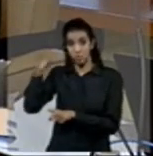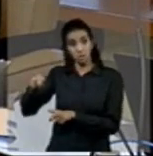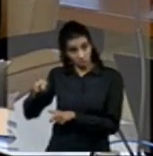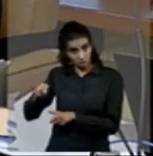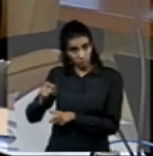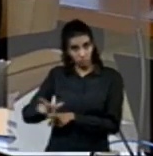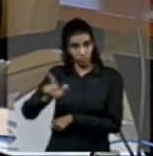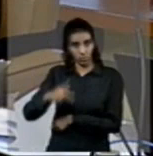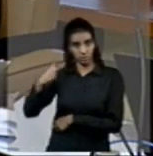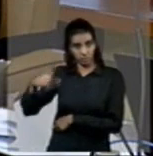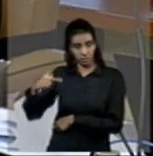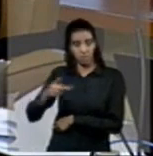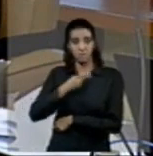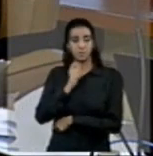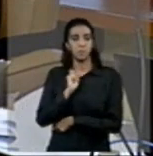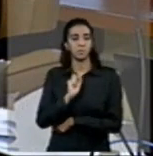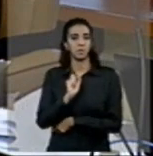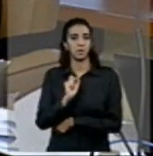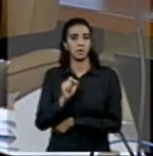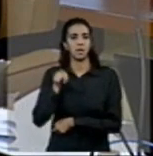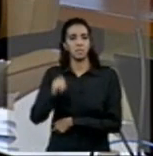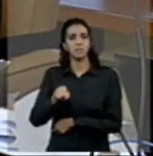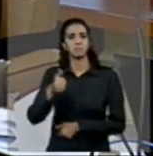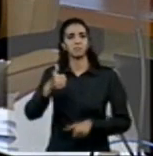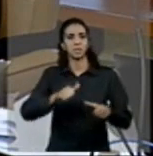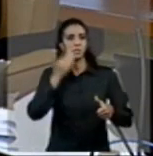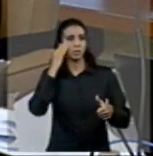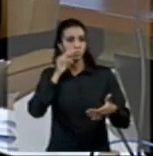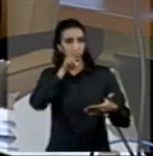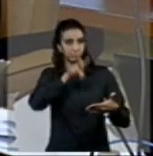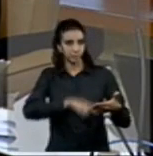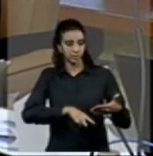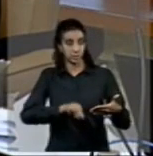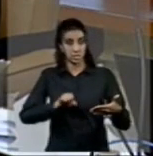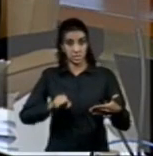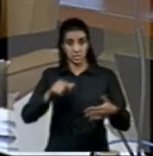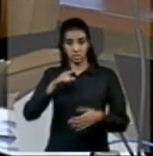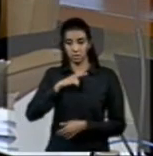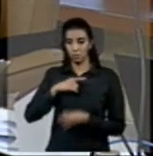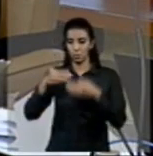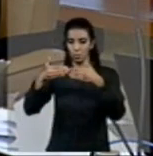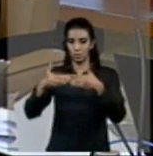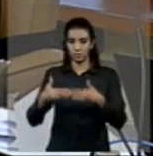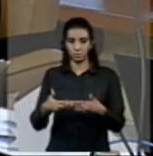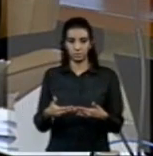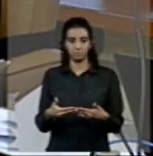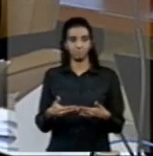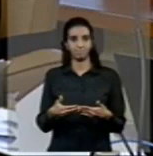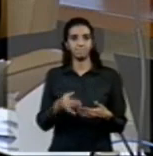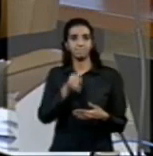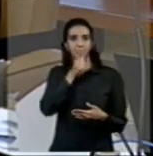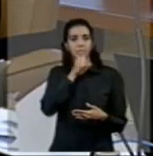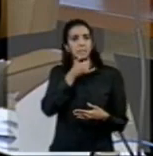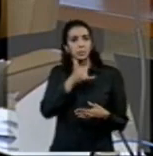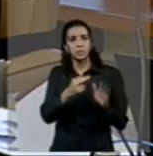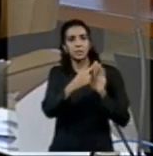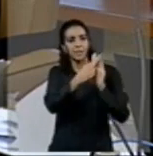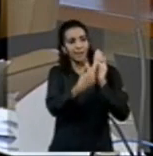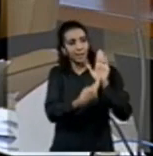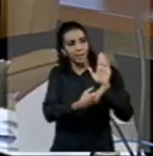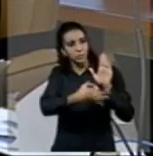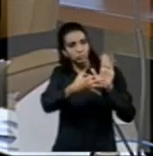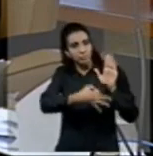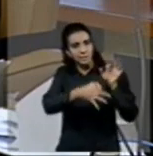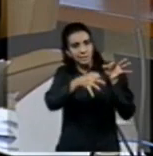quais, nessa perspectiva hermenêutica, diante de um comportamento a respeito do qual não haja no ordenamento